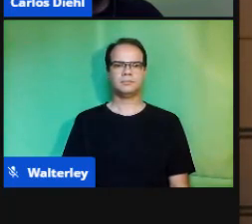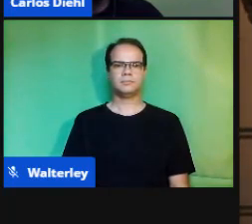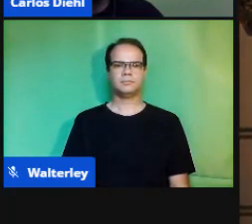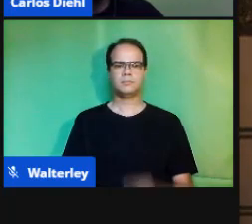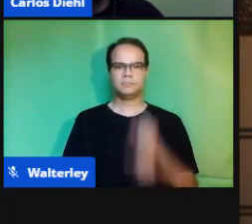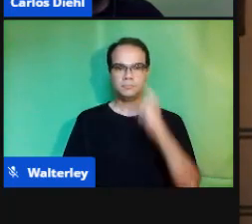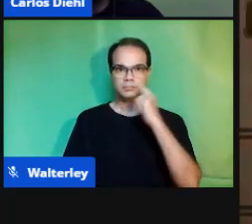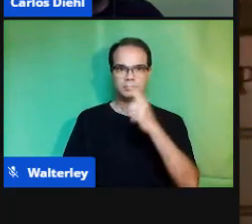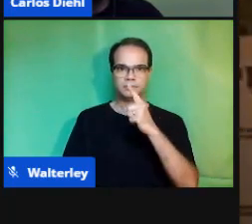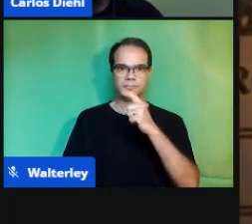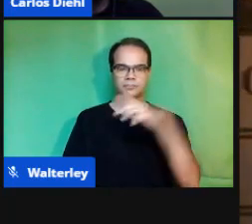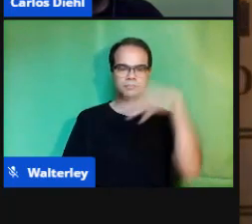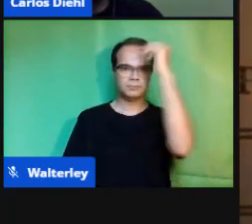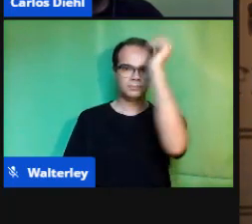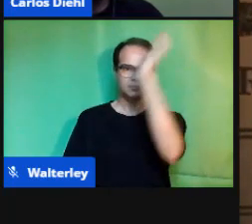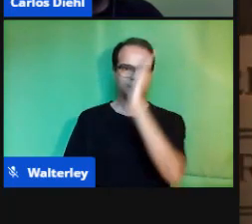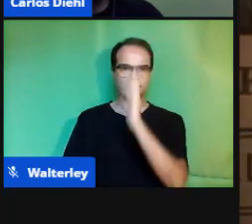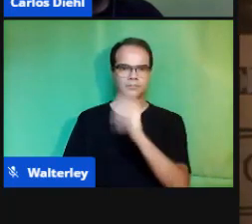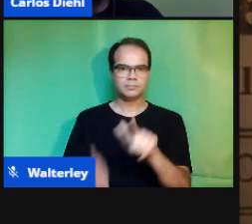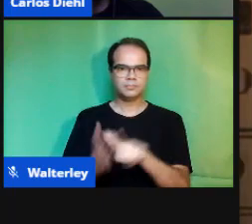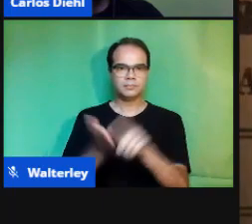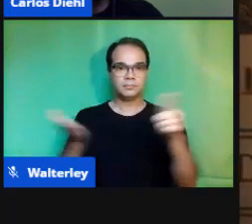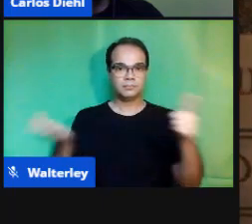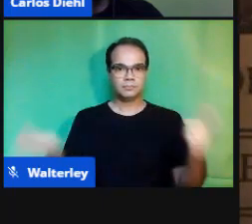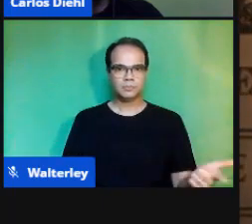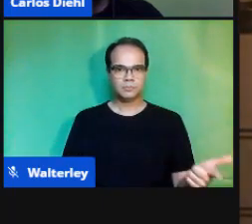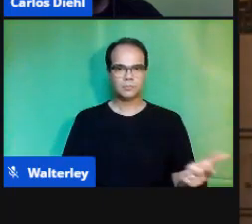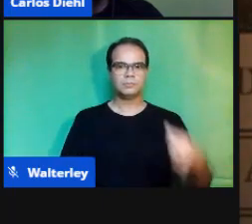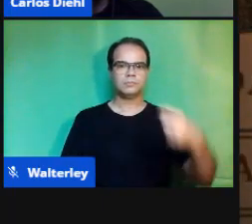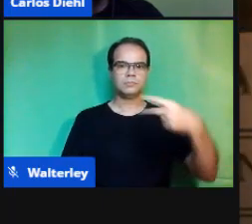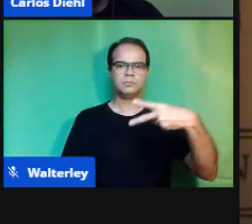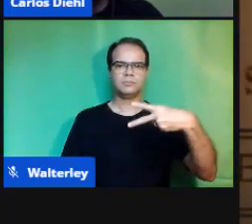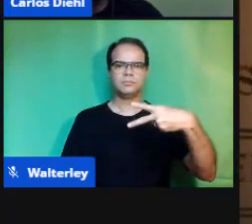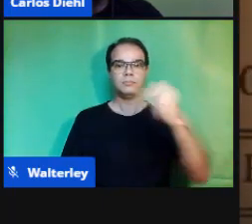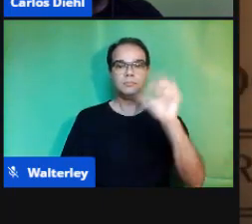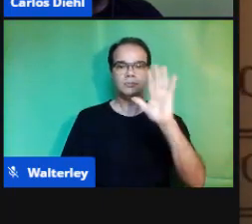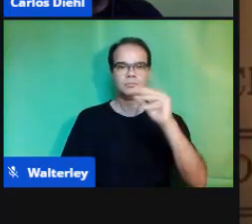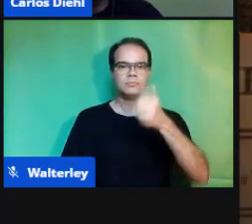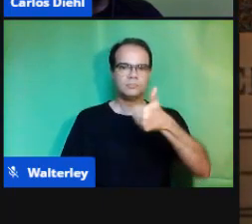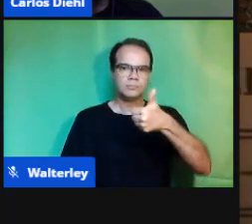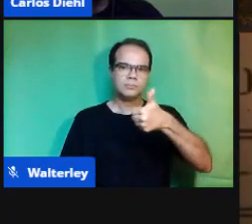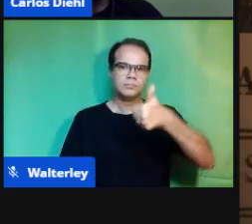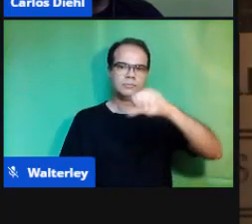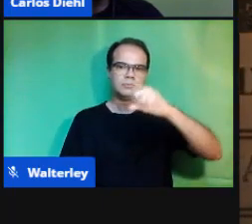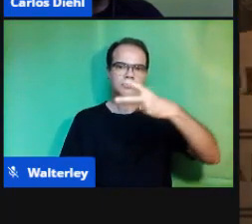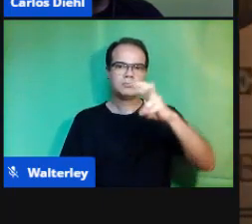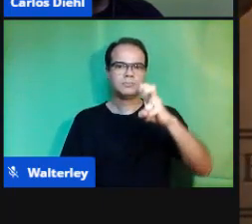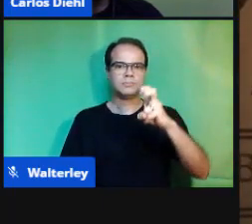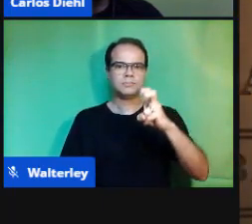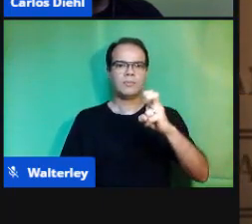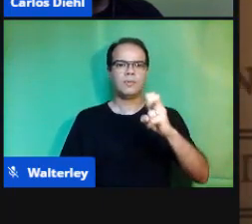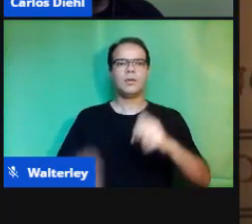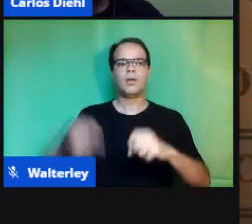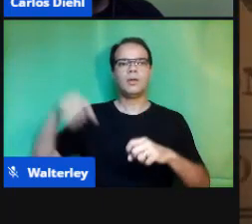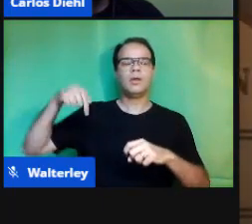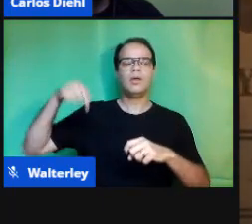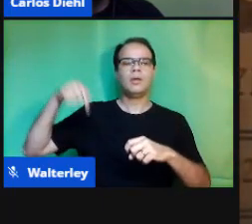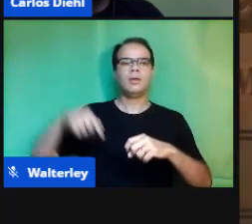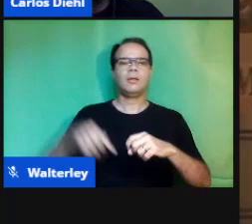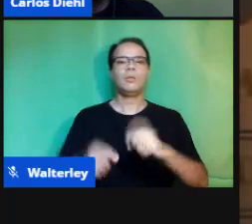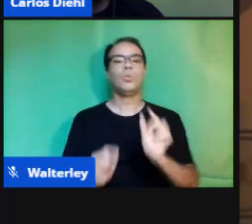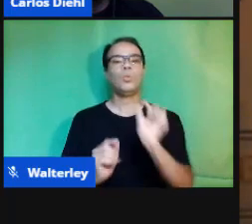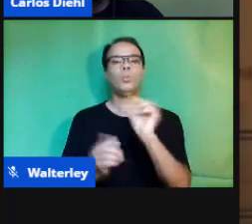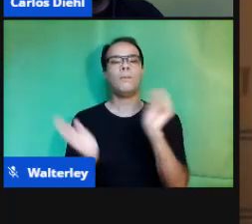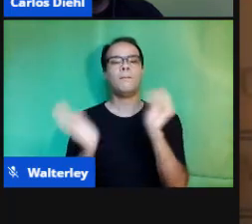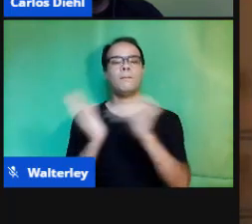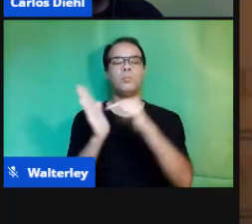Jornal do Brasil, 2 de maio de 1925. Aluga-se uma ama de leite de cor e muito